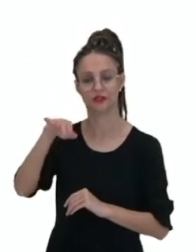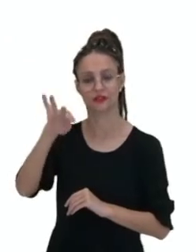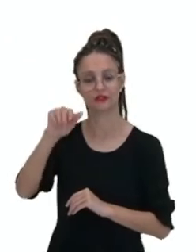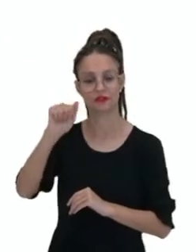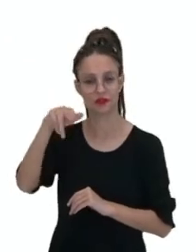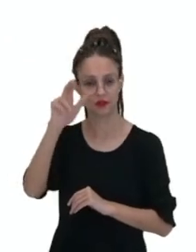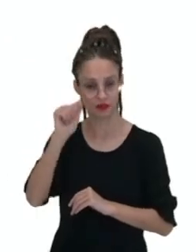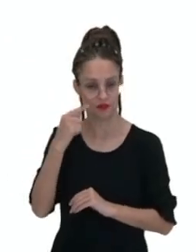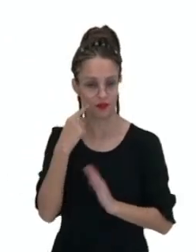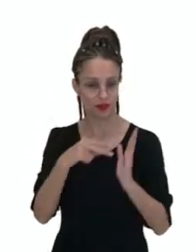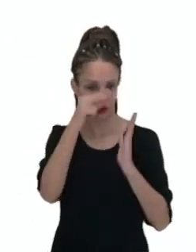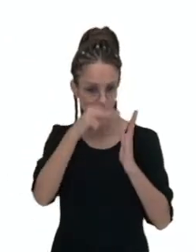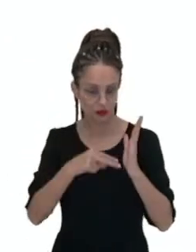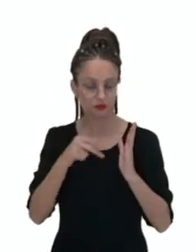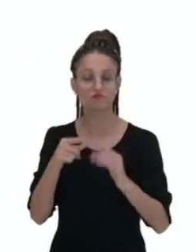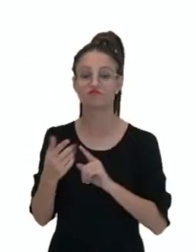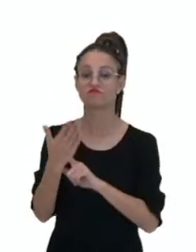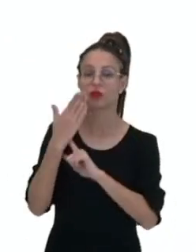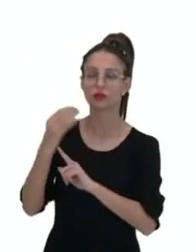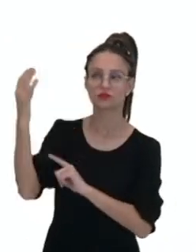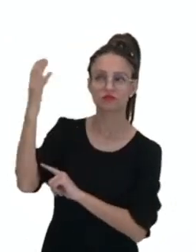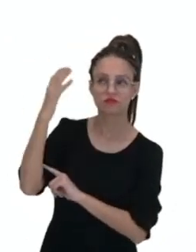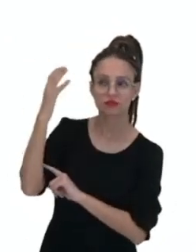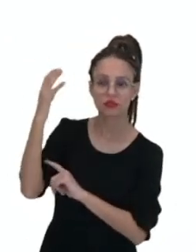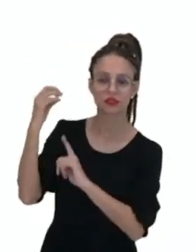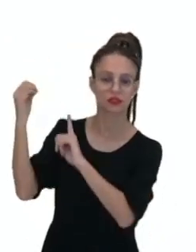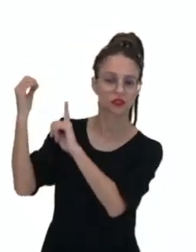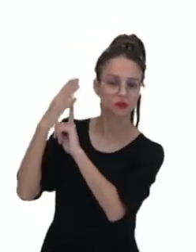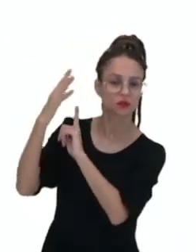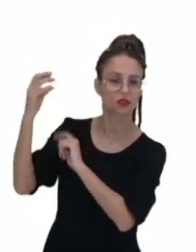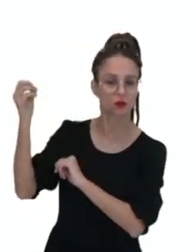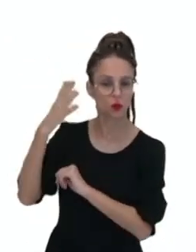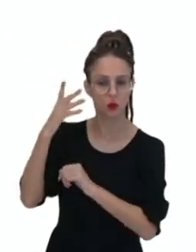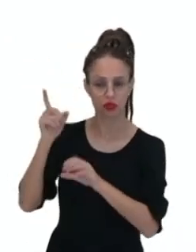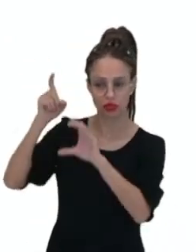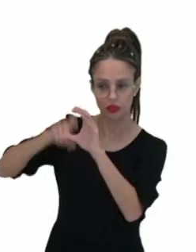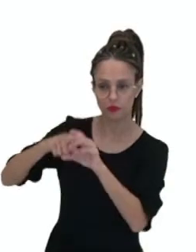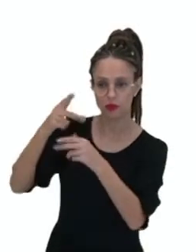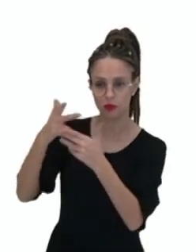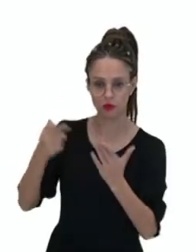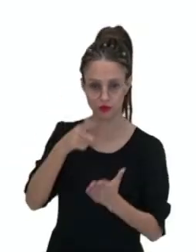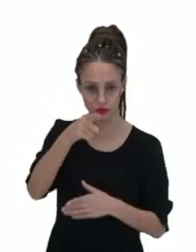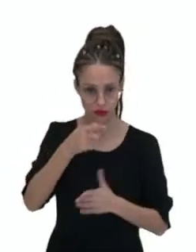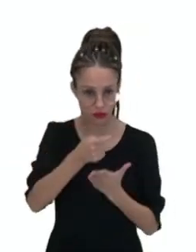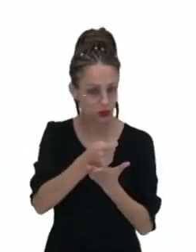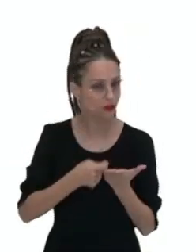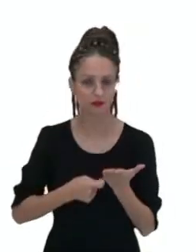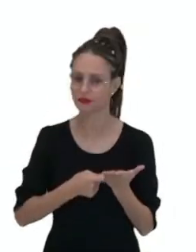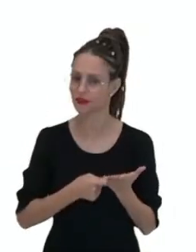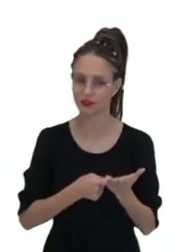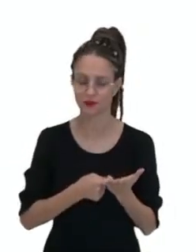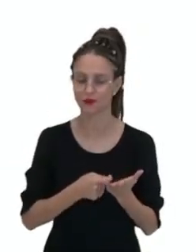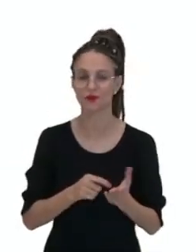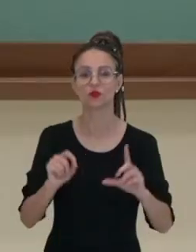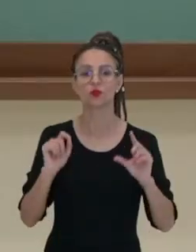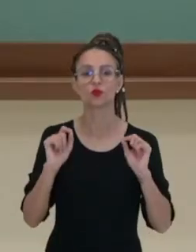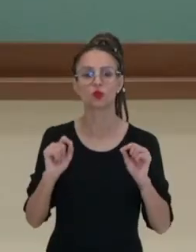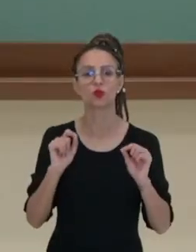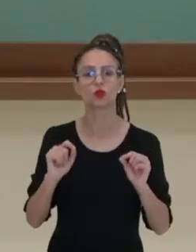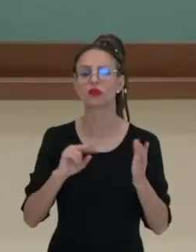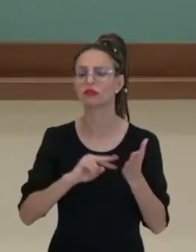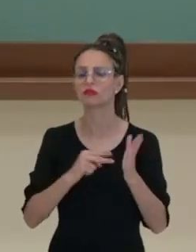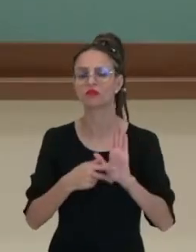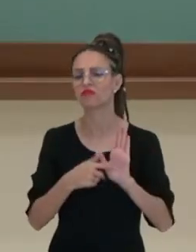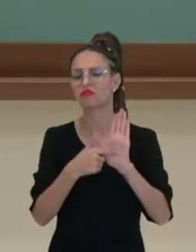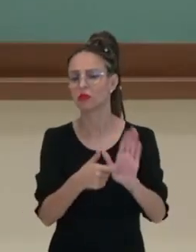nos mostra como a inspiração não necessariamente depende de algo que você escreva. O que isso